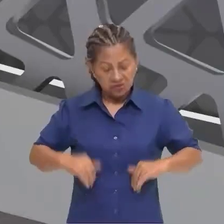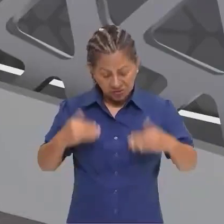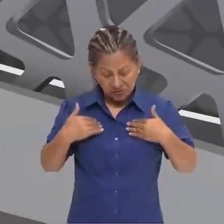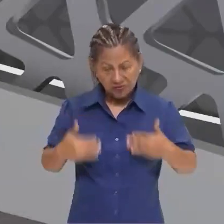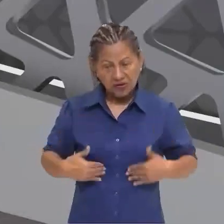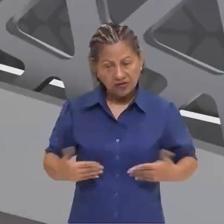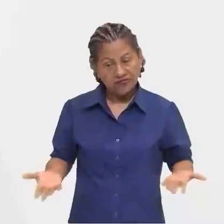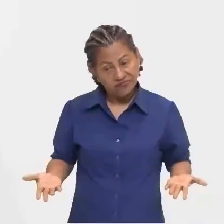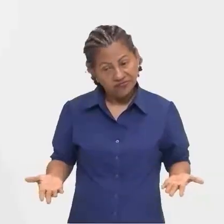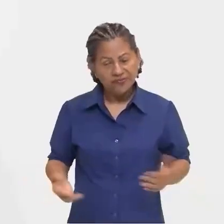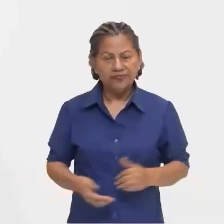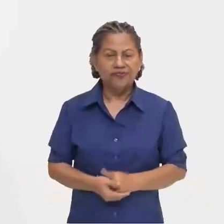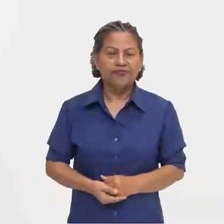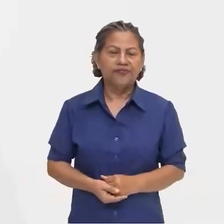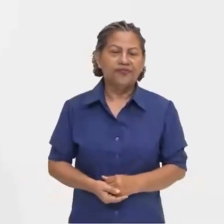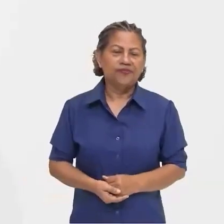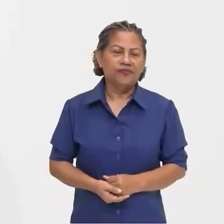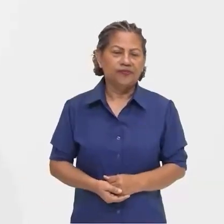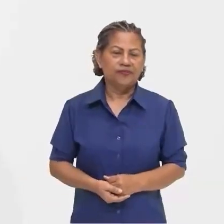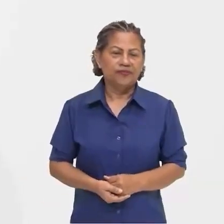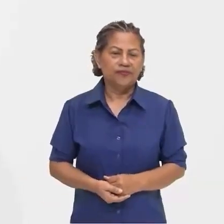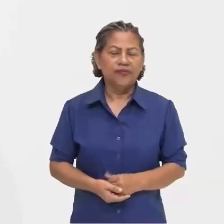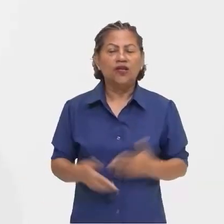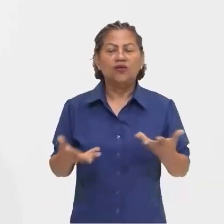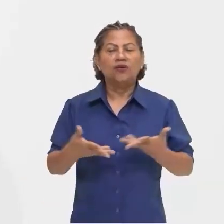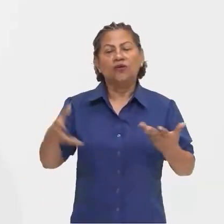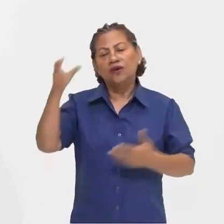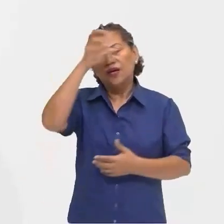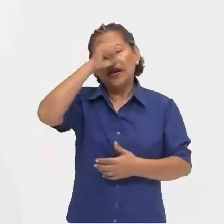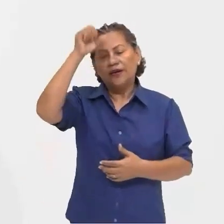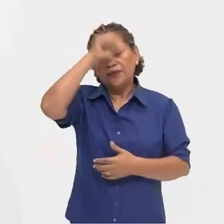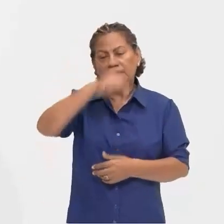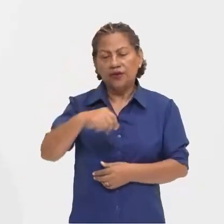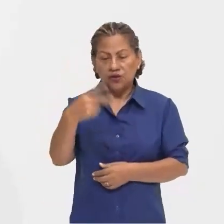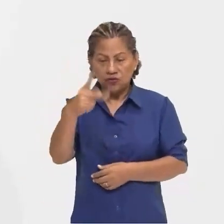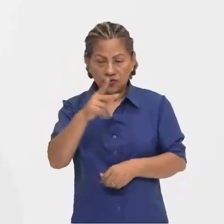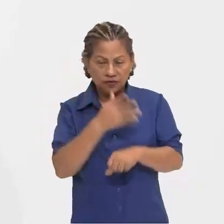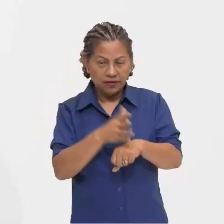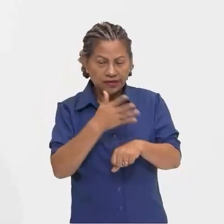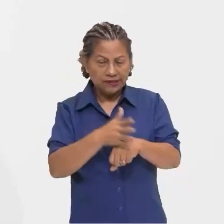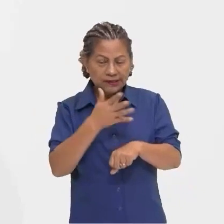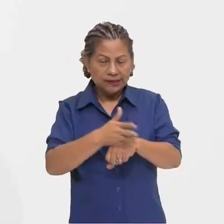continuar. Tá? Então, falando nesse aprendizado, você vai treinar a sua